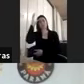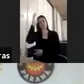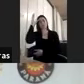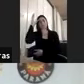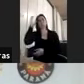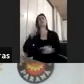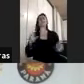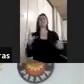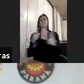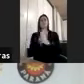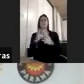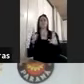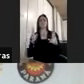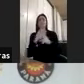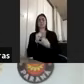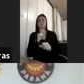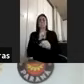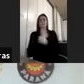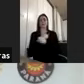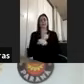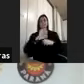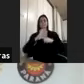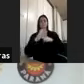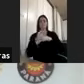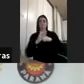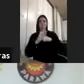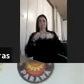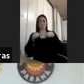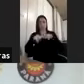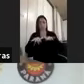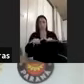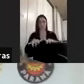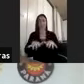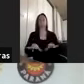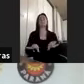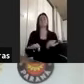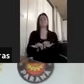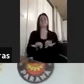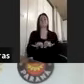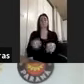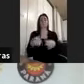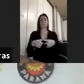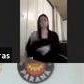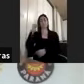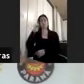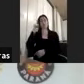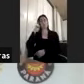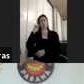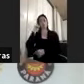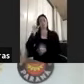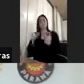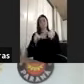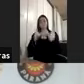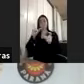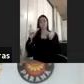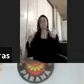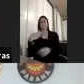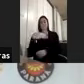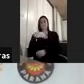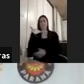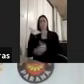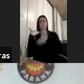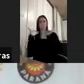ao combate à doença, à pandemia, que está vitimando milhares de brasileiros,